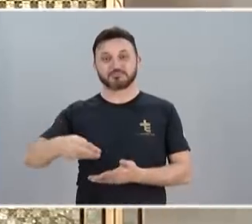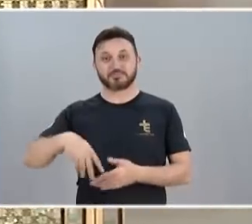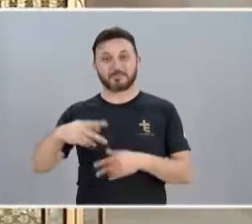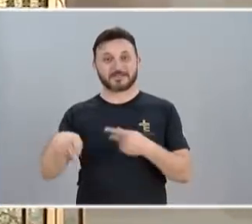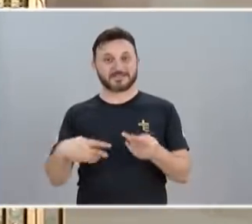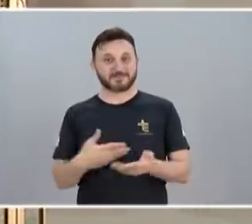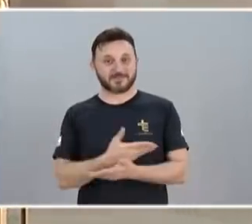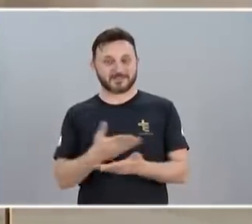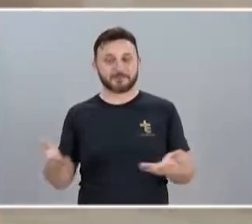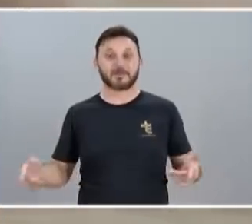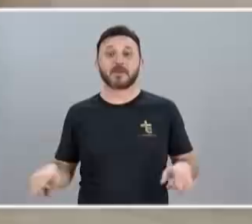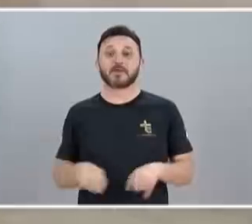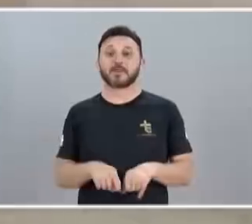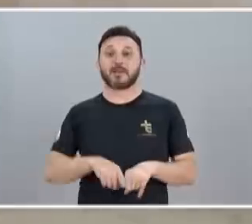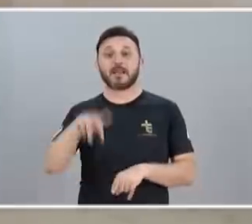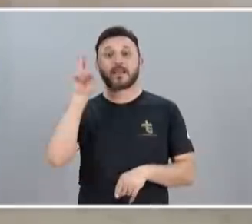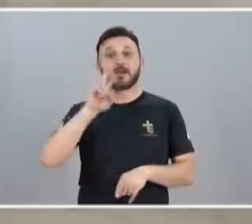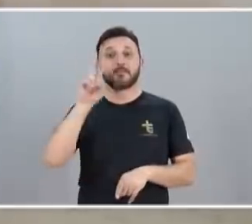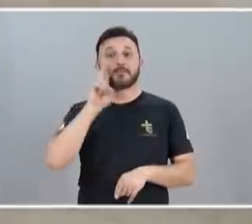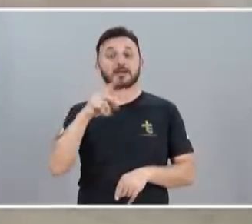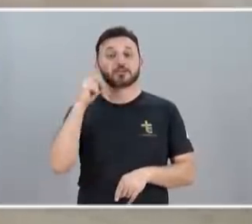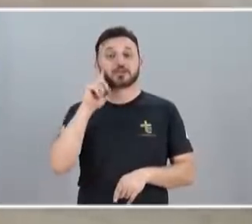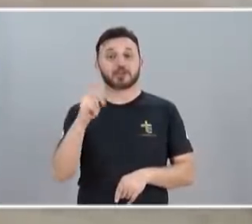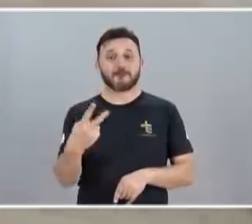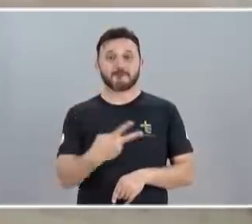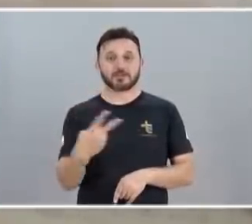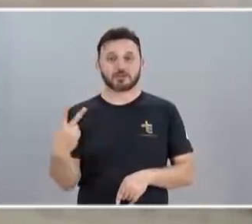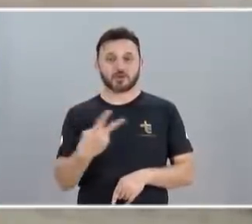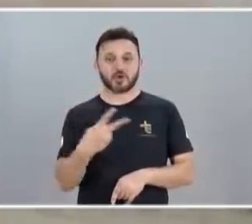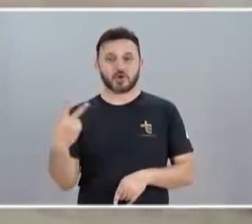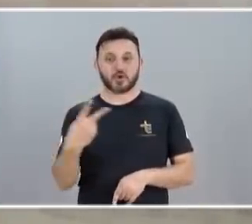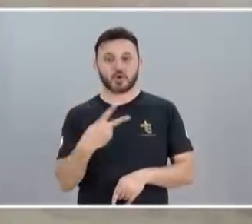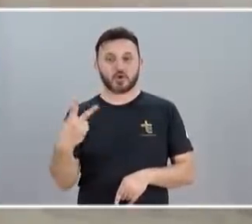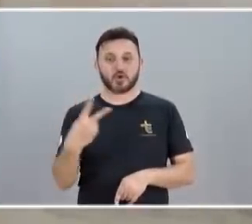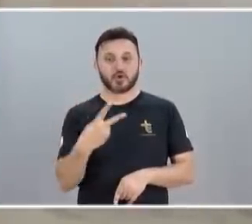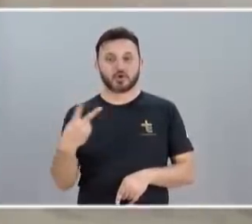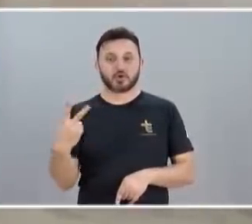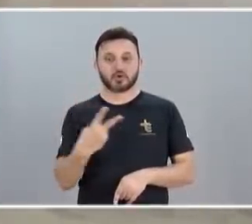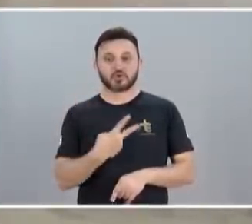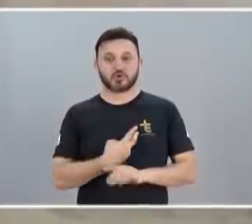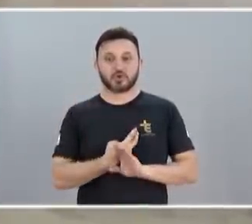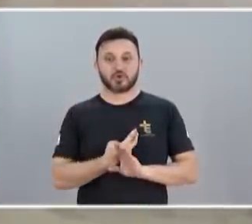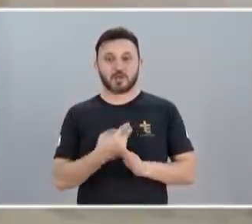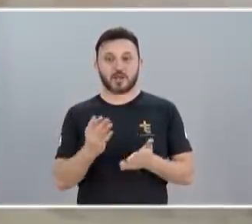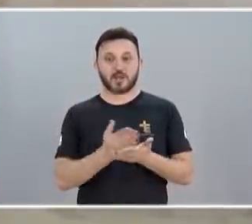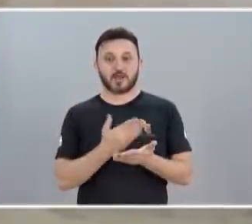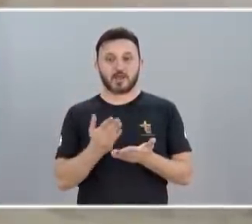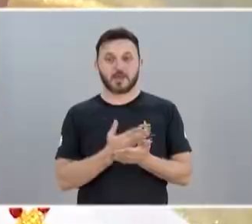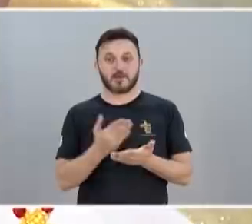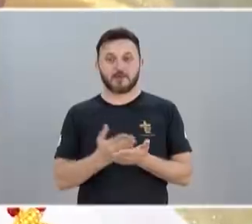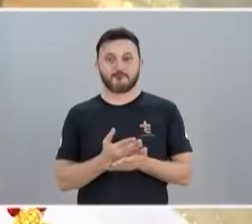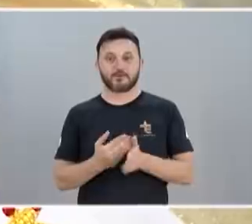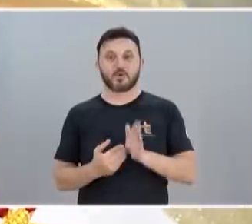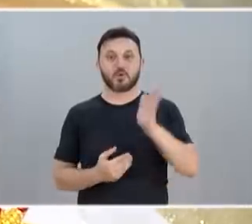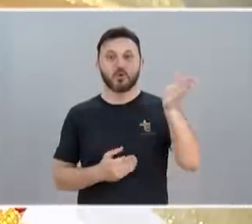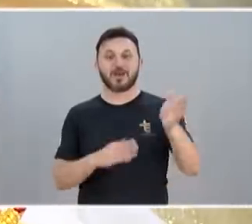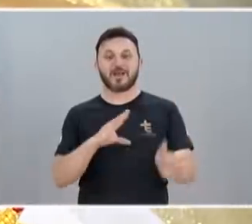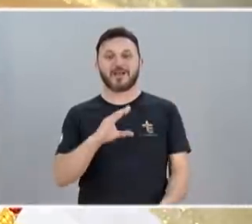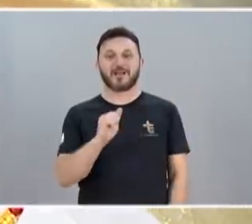21. Quero lembrar, dia 22, eu estarei combate espiritual em